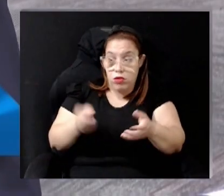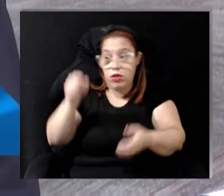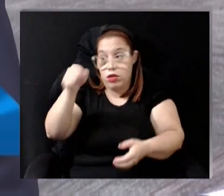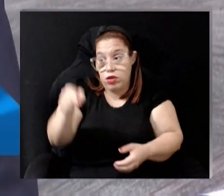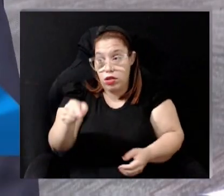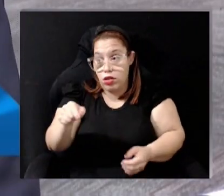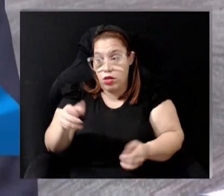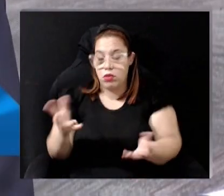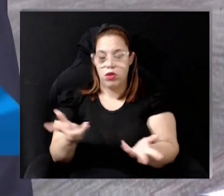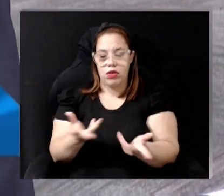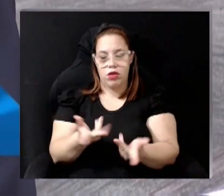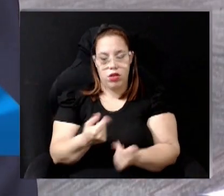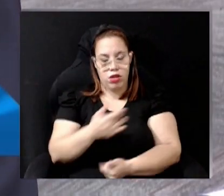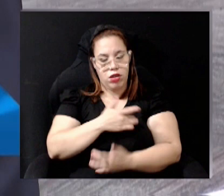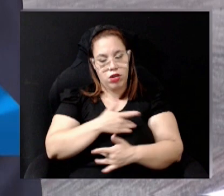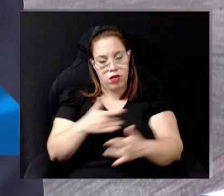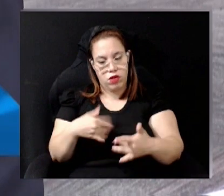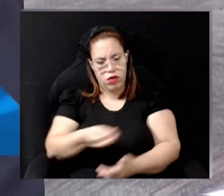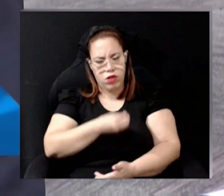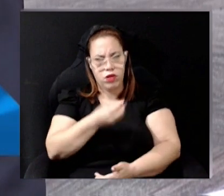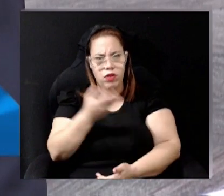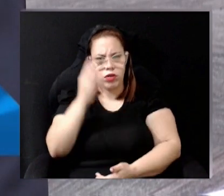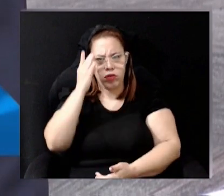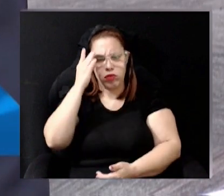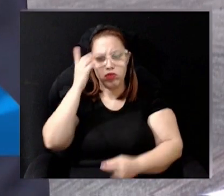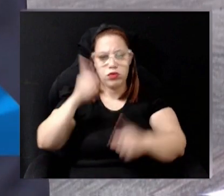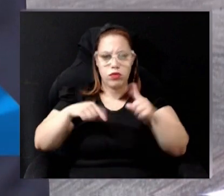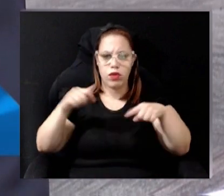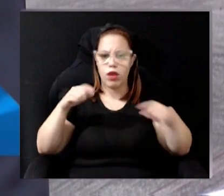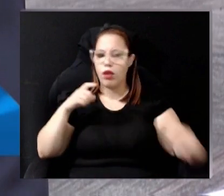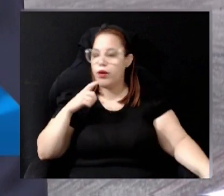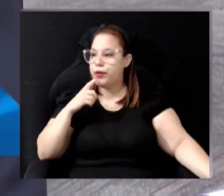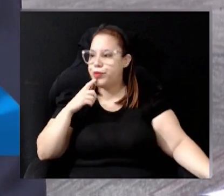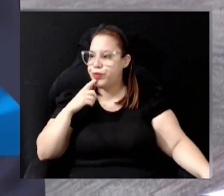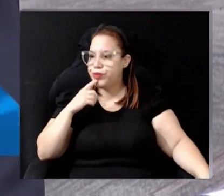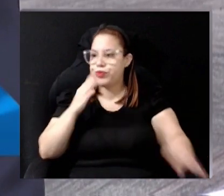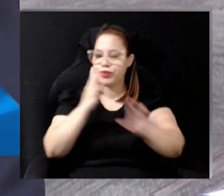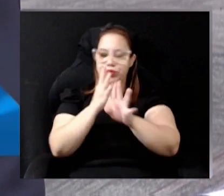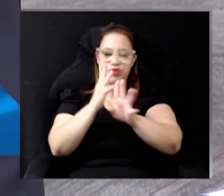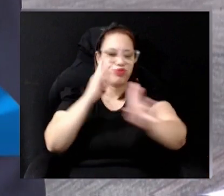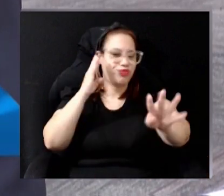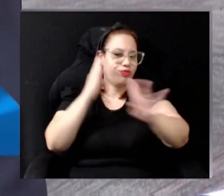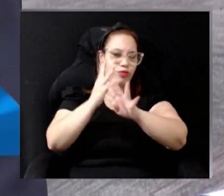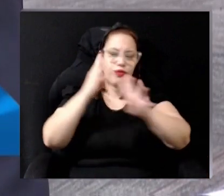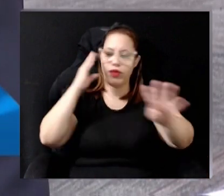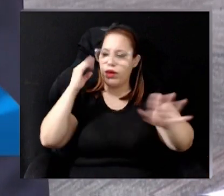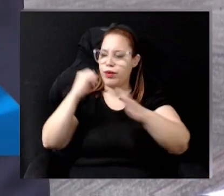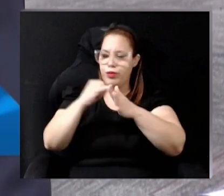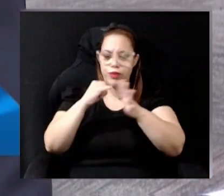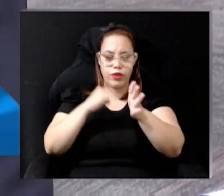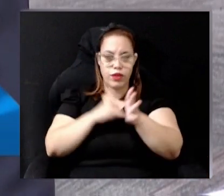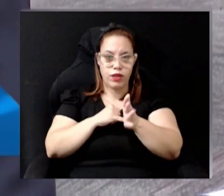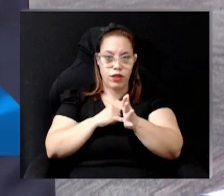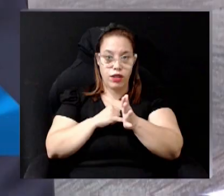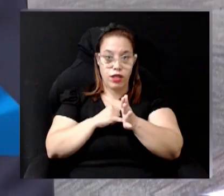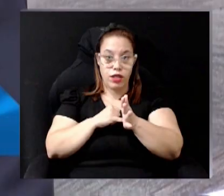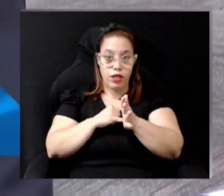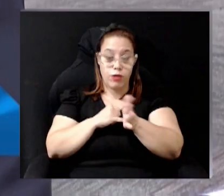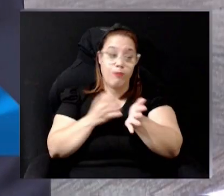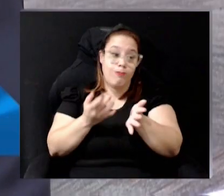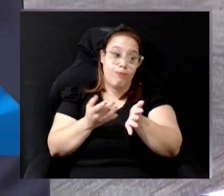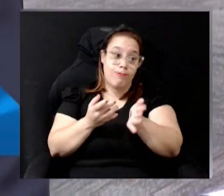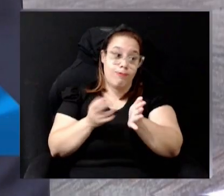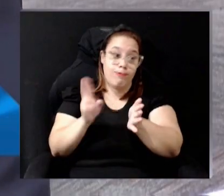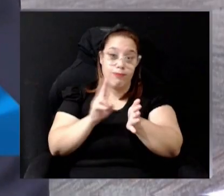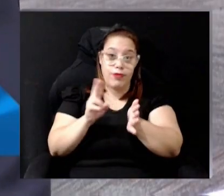vida. Nós temos uma infinidade de pessoas que estão em fila nas instituições de longa permanência, as chamadas